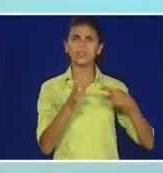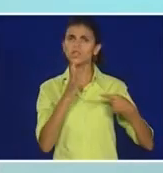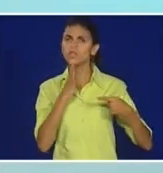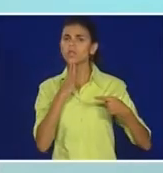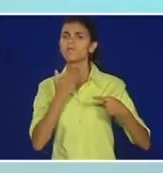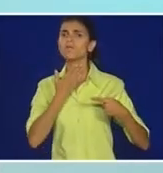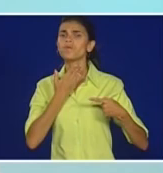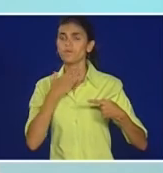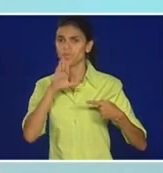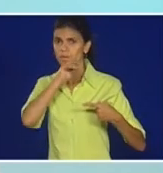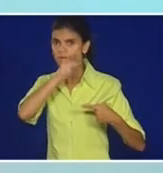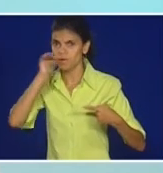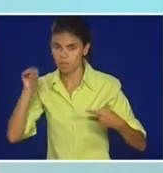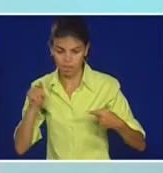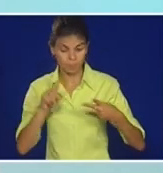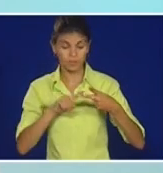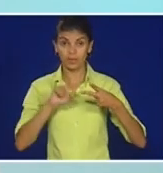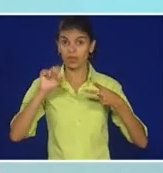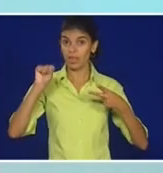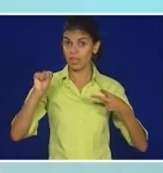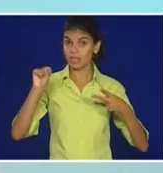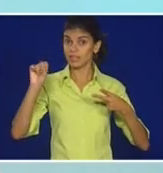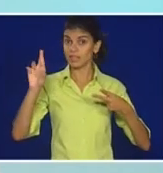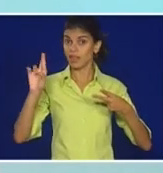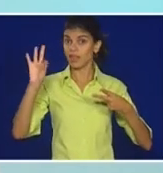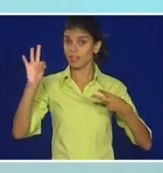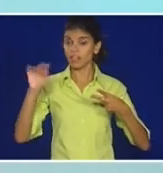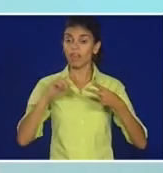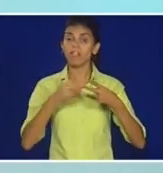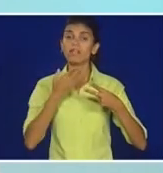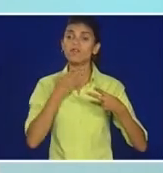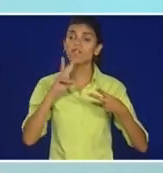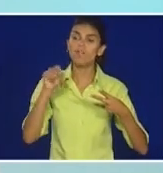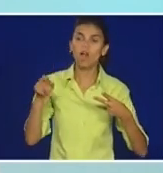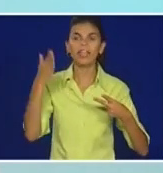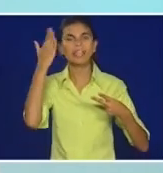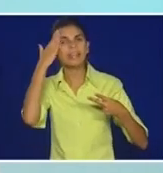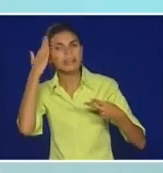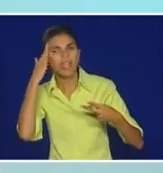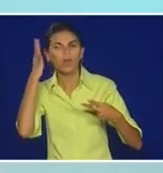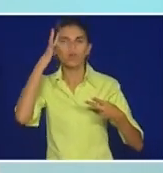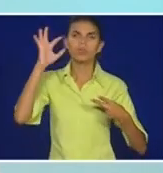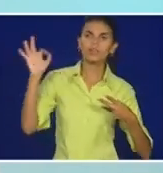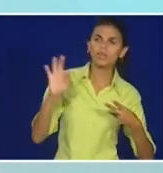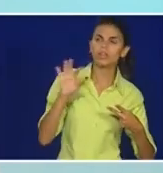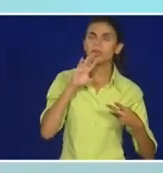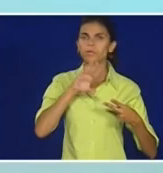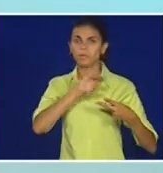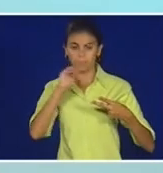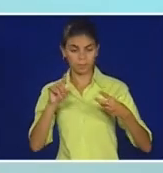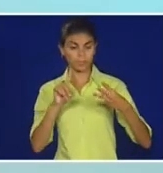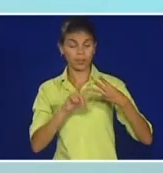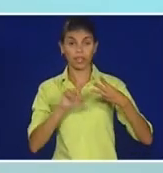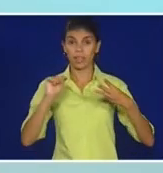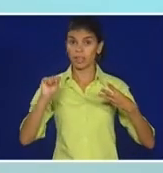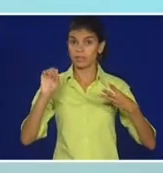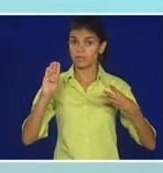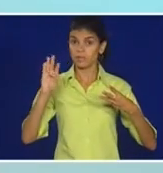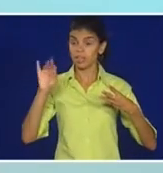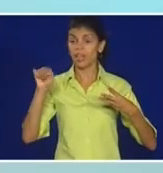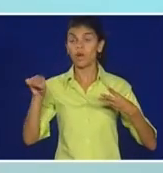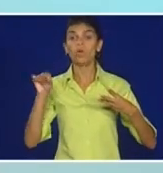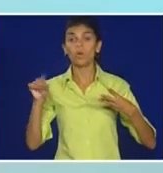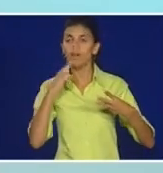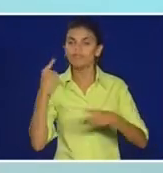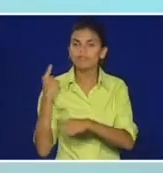fala, o SRT, que é o mínimo de recepção de fala ou inteligibilidade de fala, e